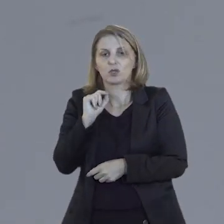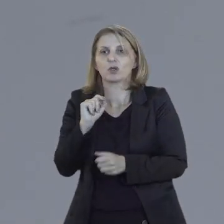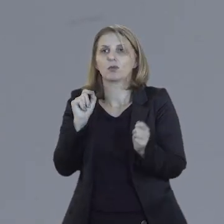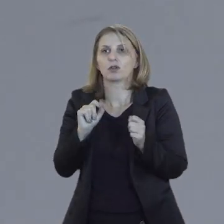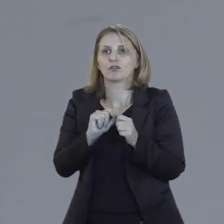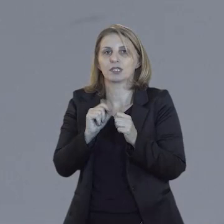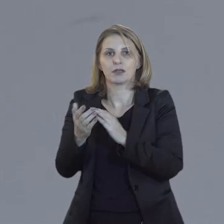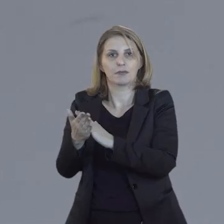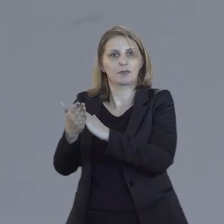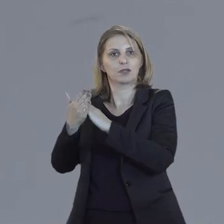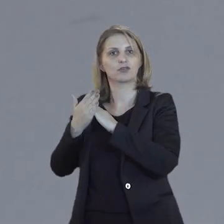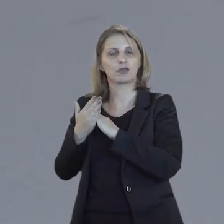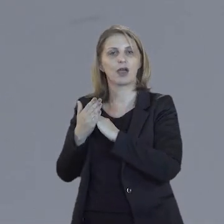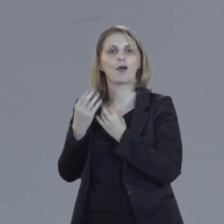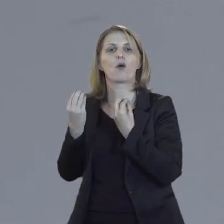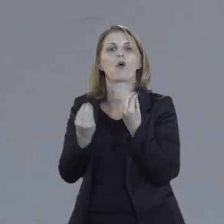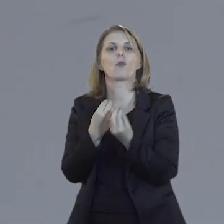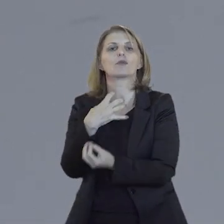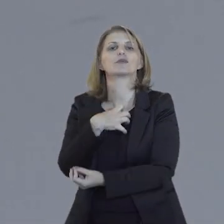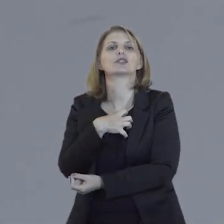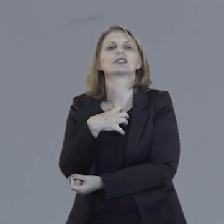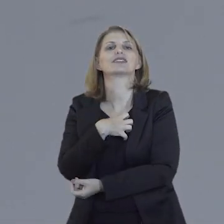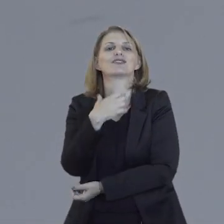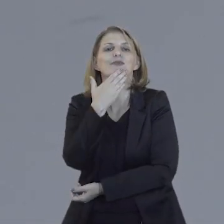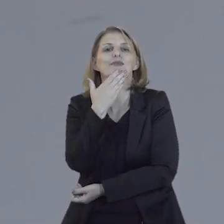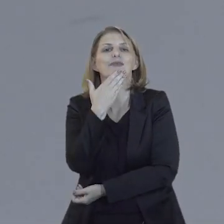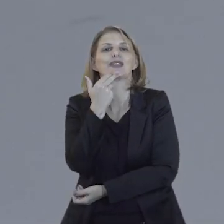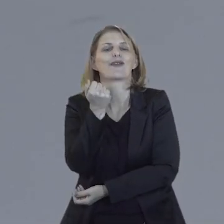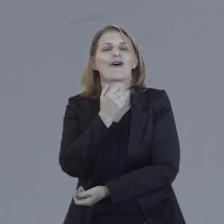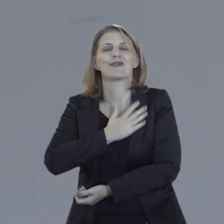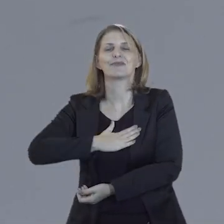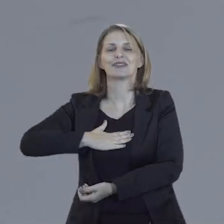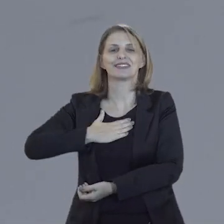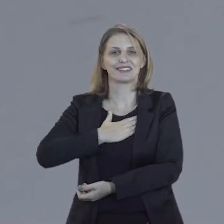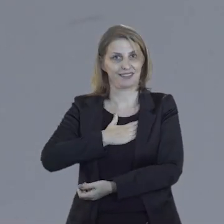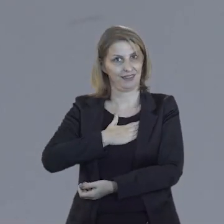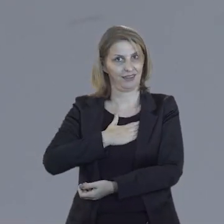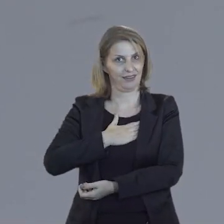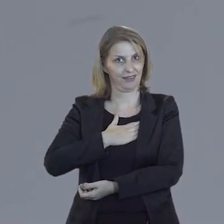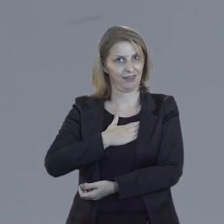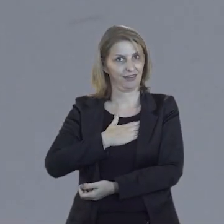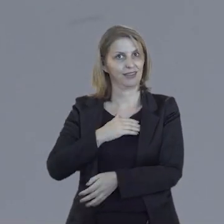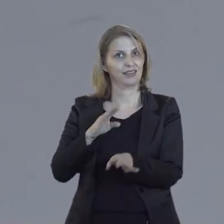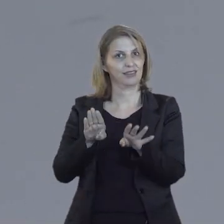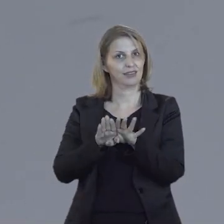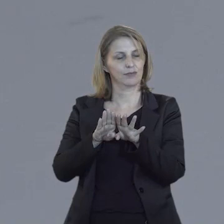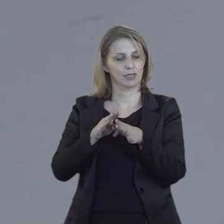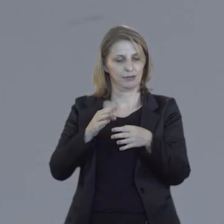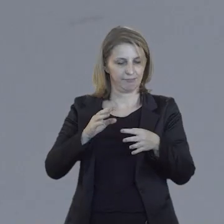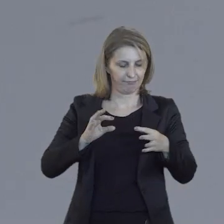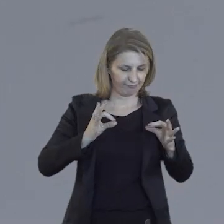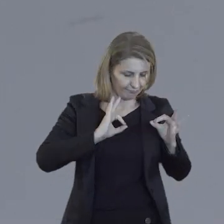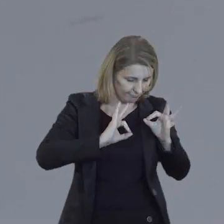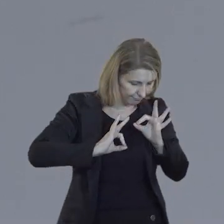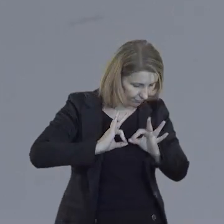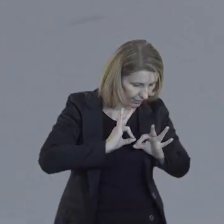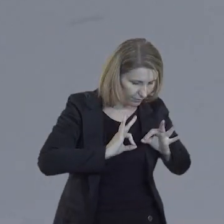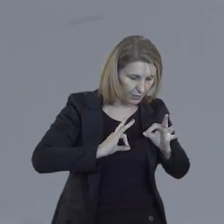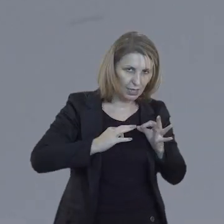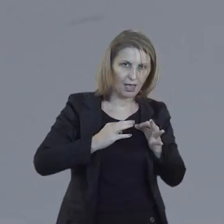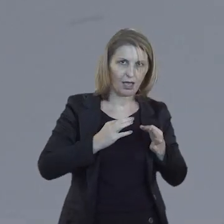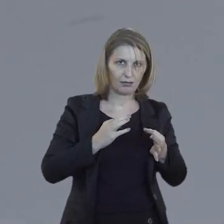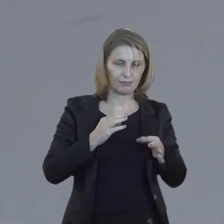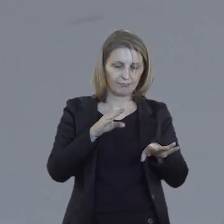de conhecer e saber, o que eu posso fazer que vai me trazer um prazer e ao mesmo tempo